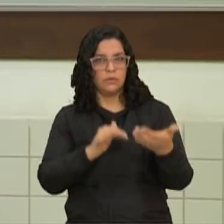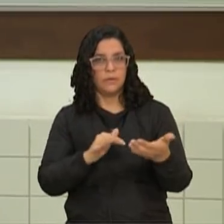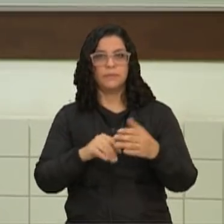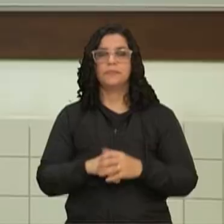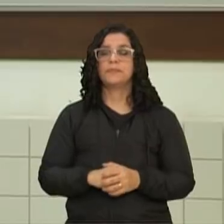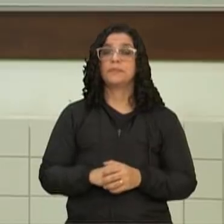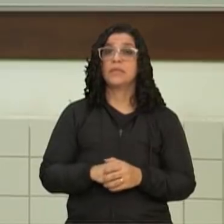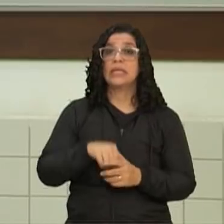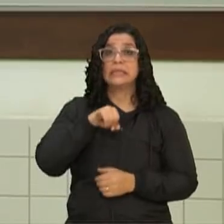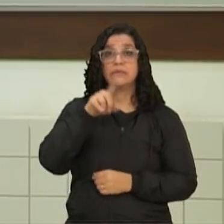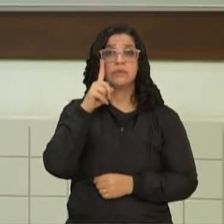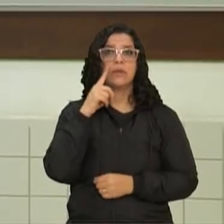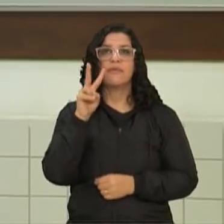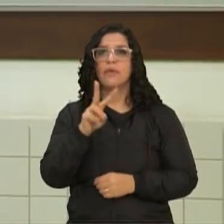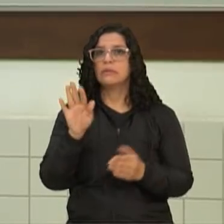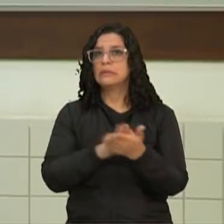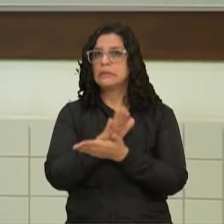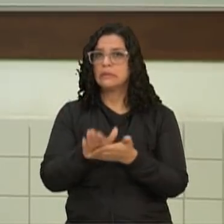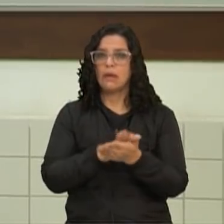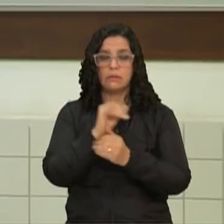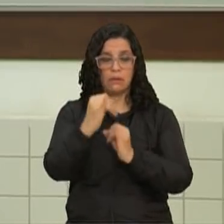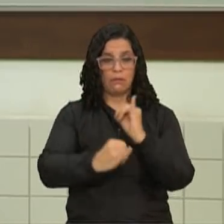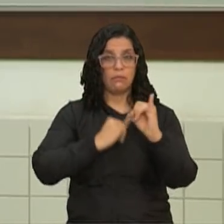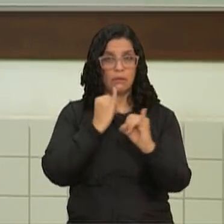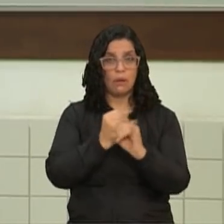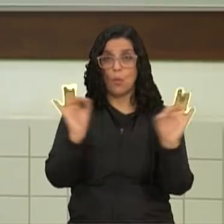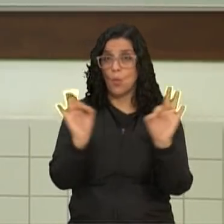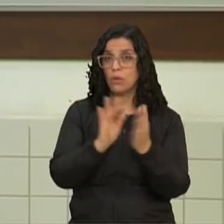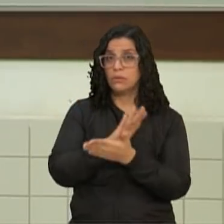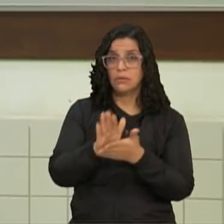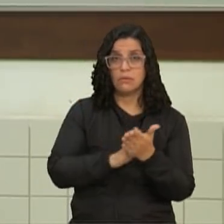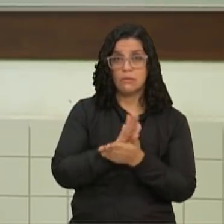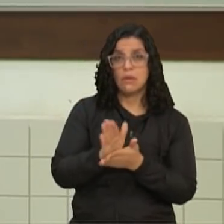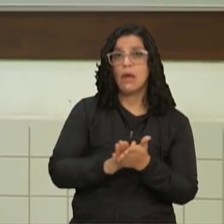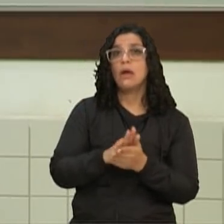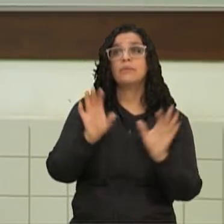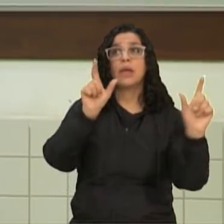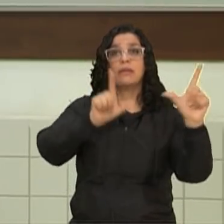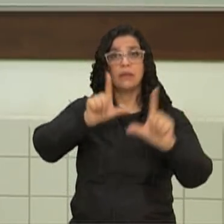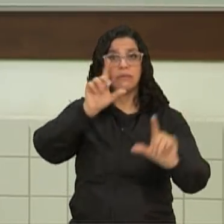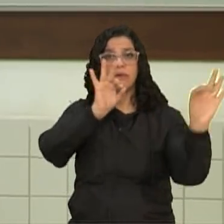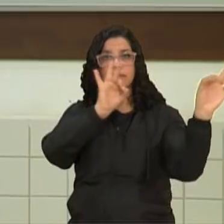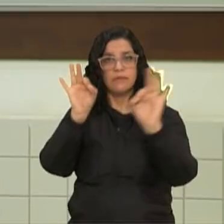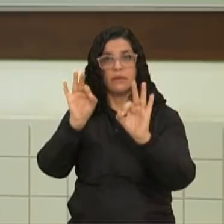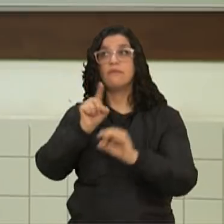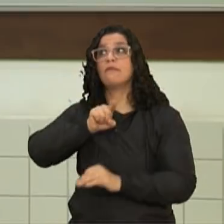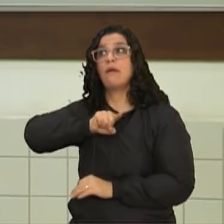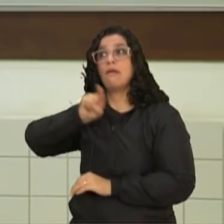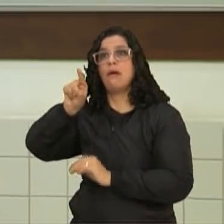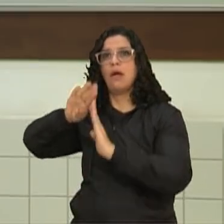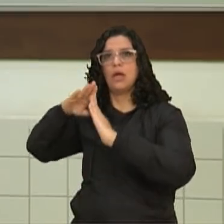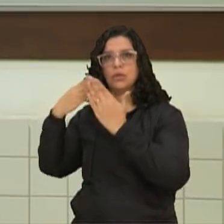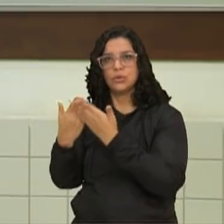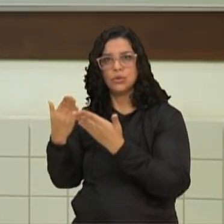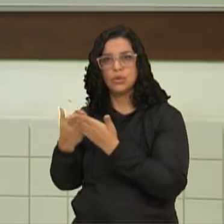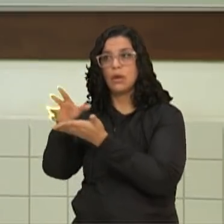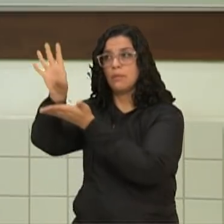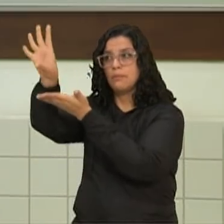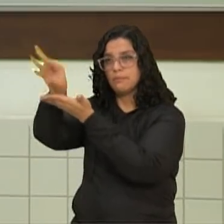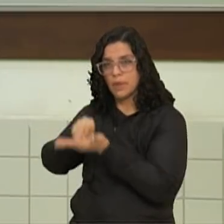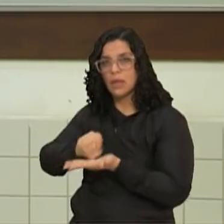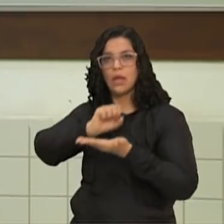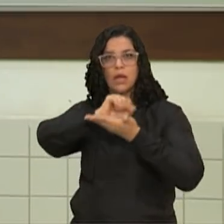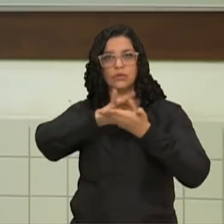E quem não está acessando o Classroom, assistindo a aula pela televisão, não esqueça de pegar a atividade lá na escola